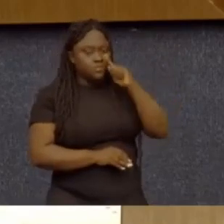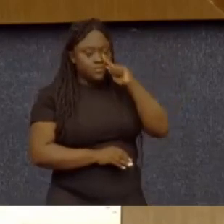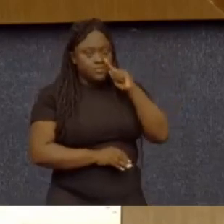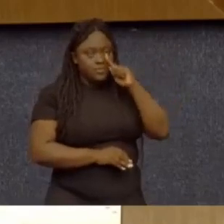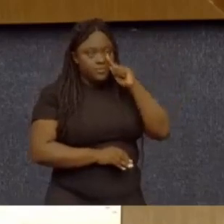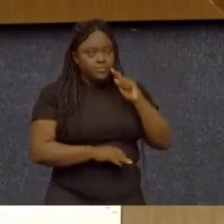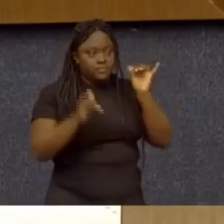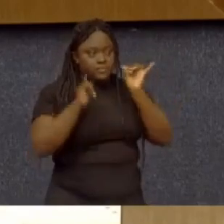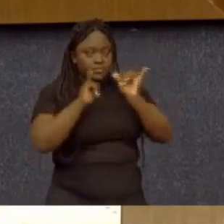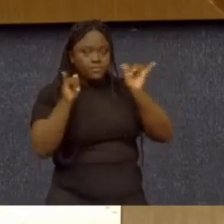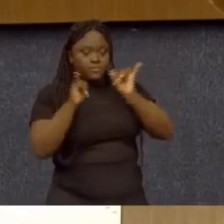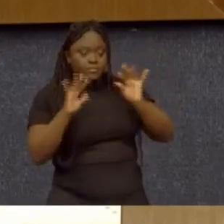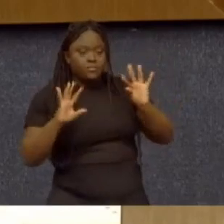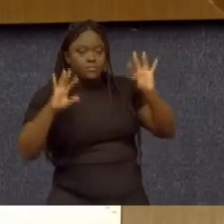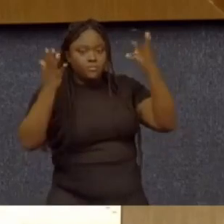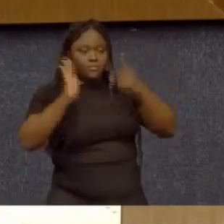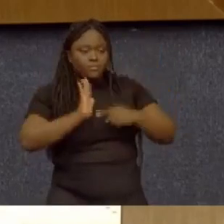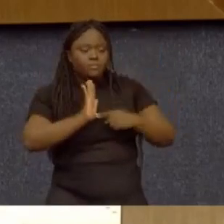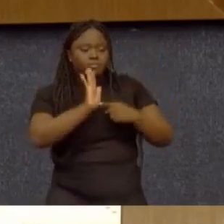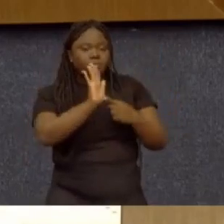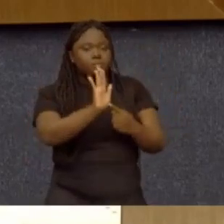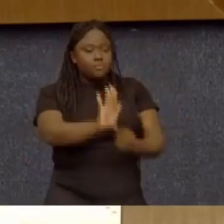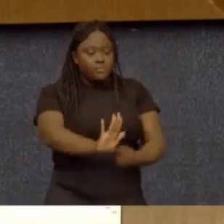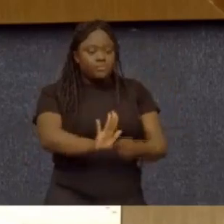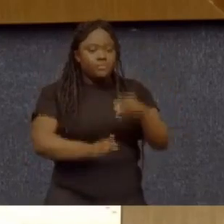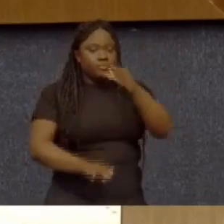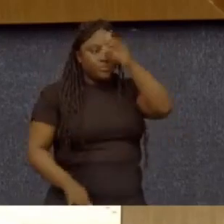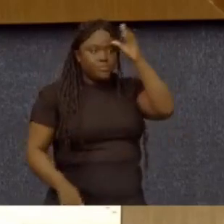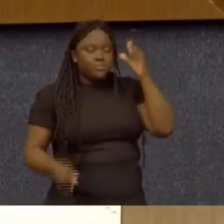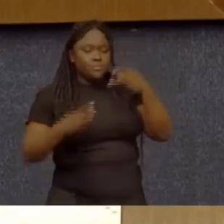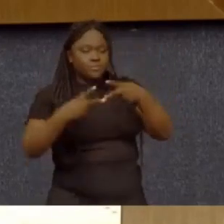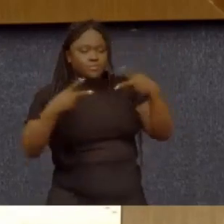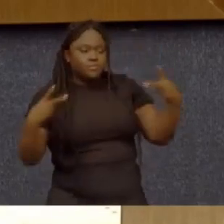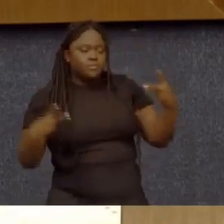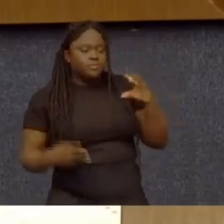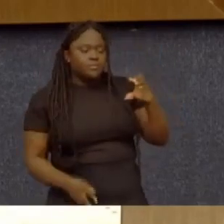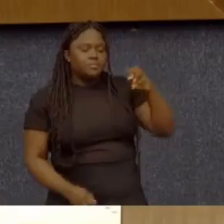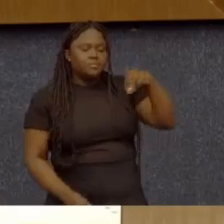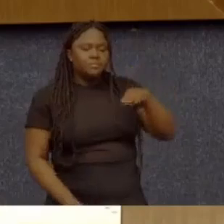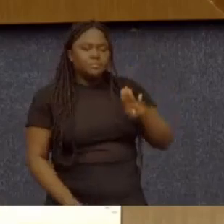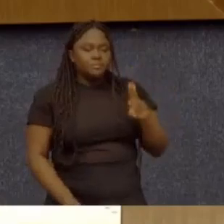que esta solenidade está sendo transmitida ao vivo pelo portal da Câmara,